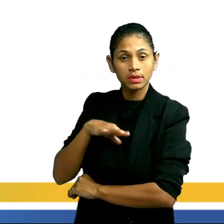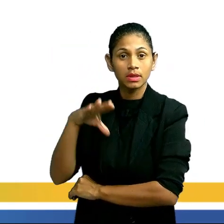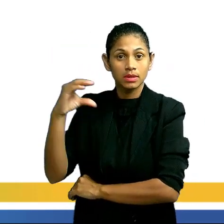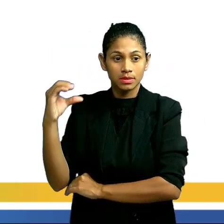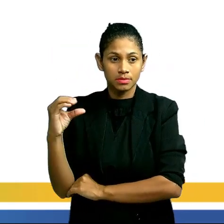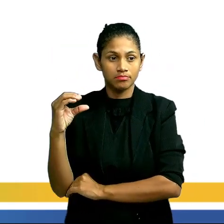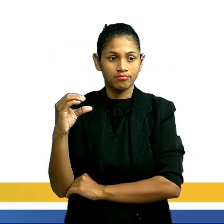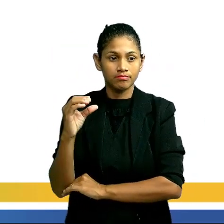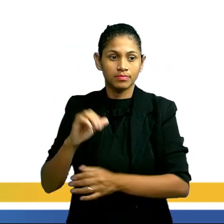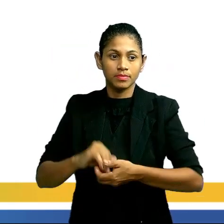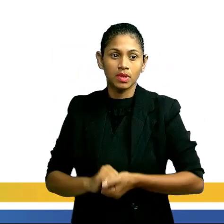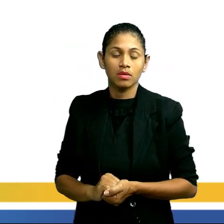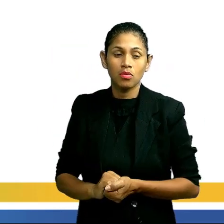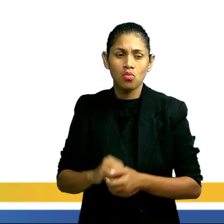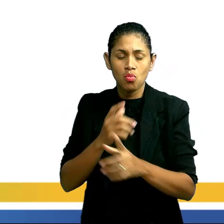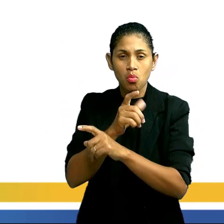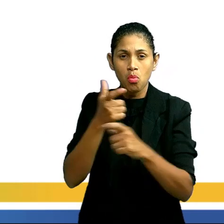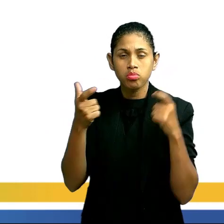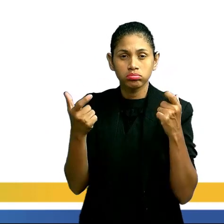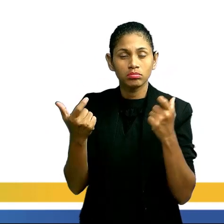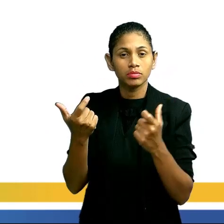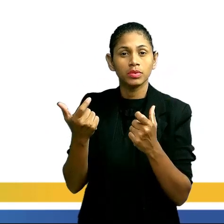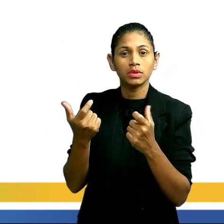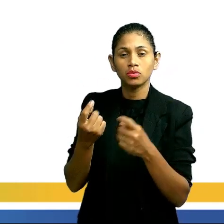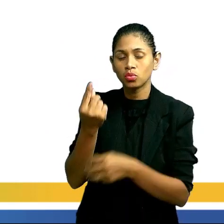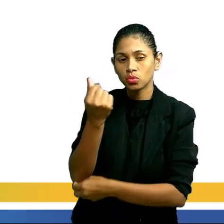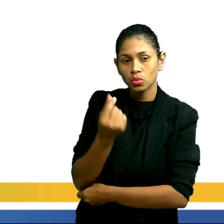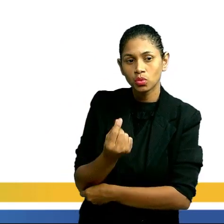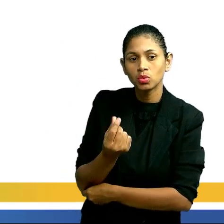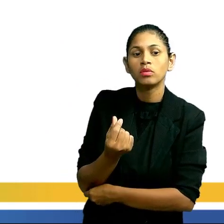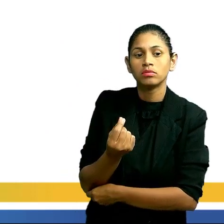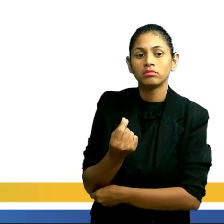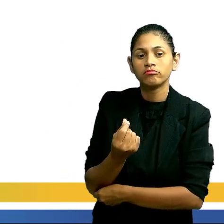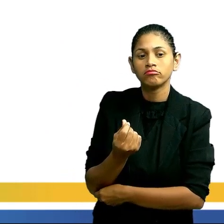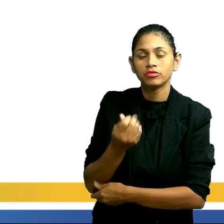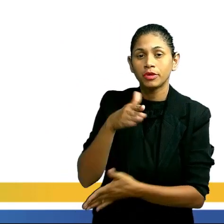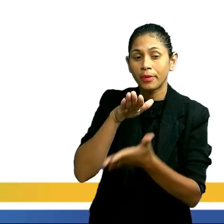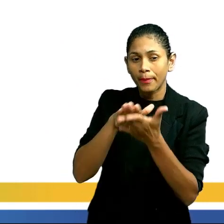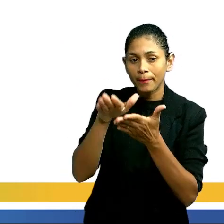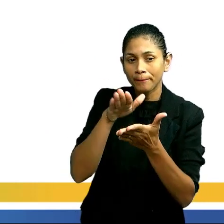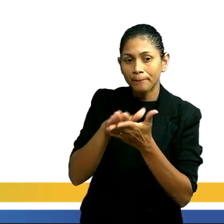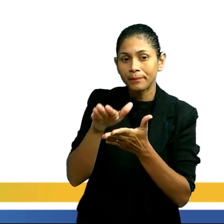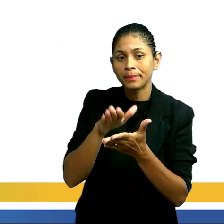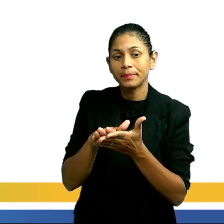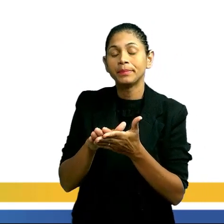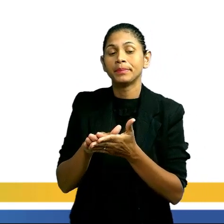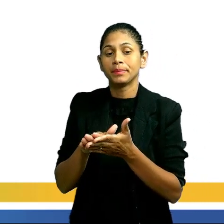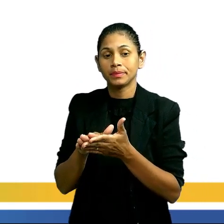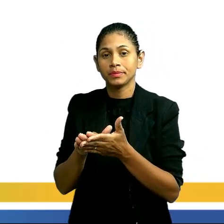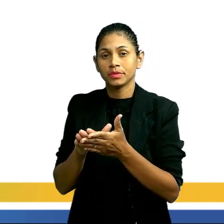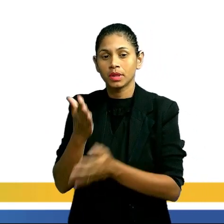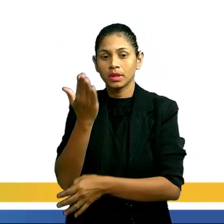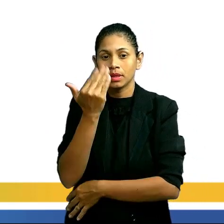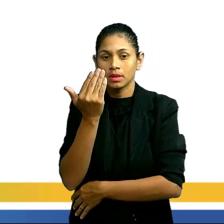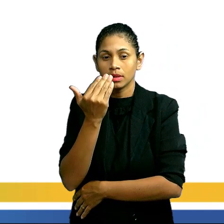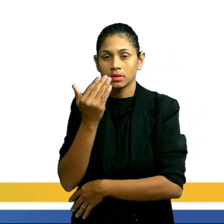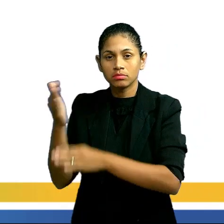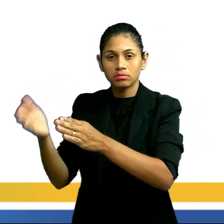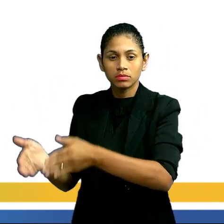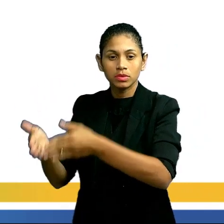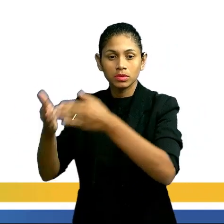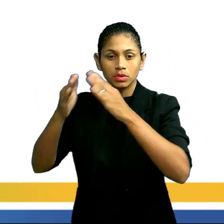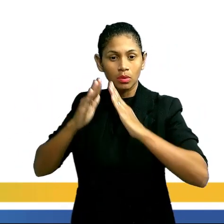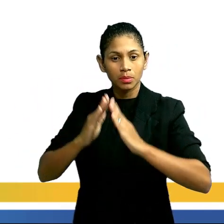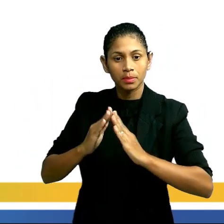curso para este ano, em porcentagem em relação às do ano anterior, é melhor aproximado por. Aí nós temos